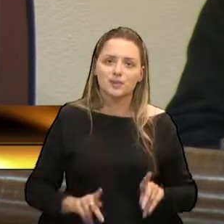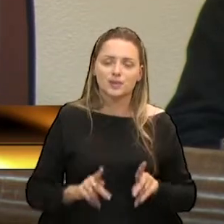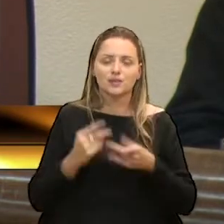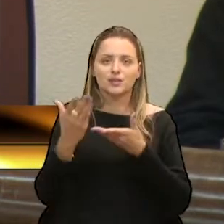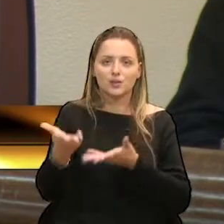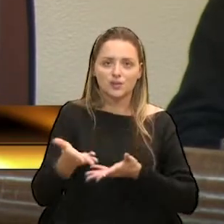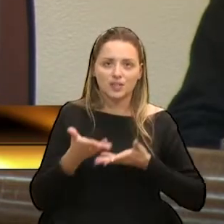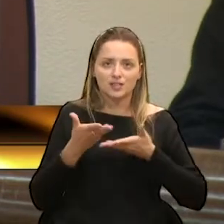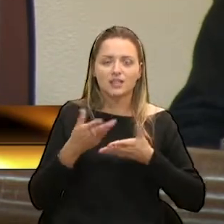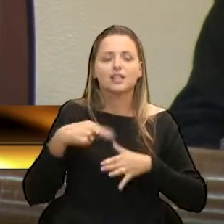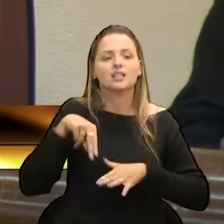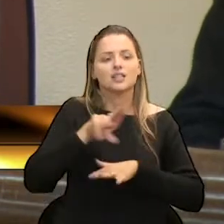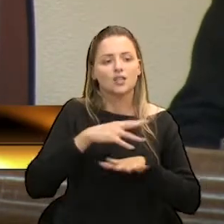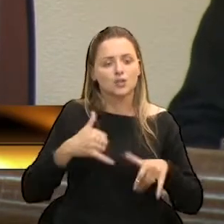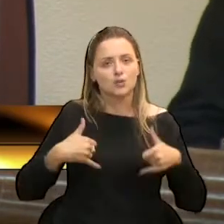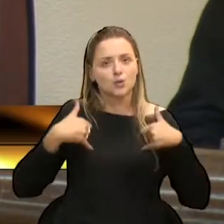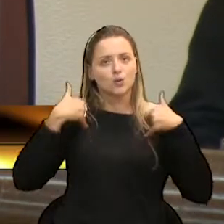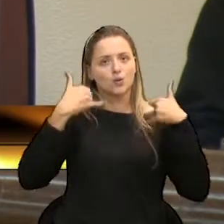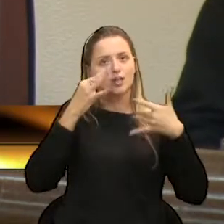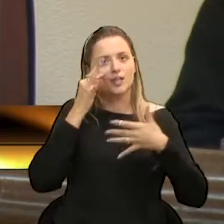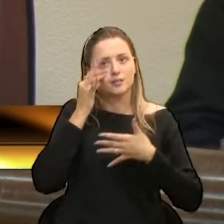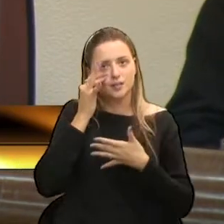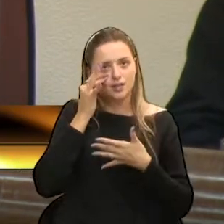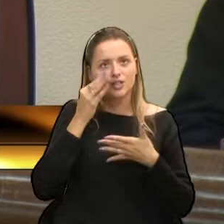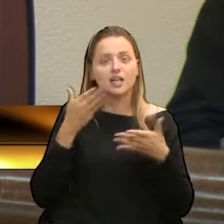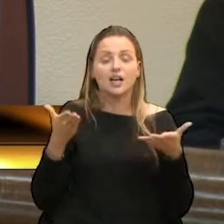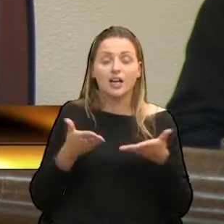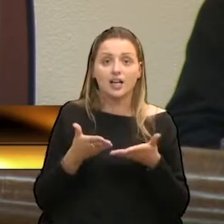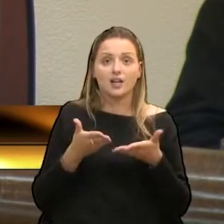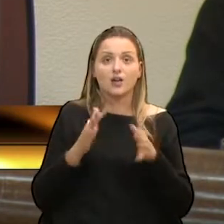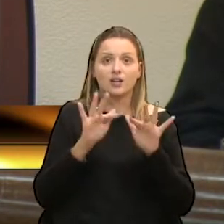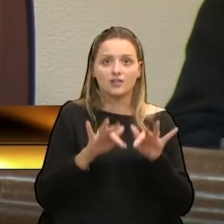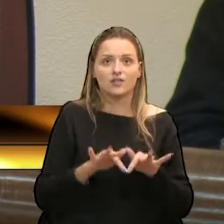que muito nos honraram com a presença nesta noite. Para encerrar,